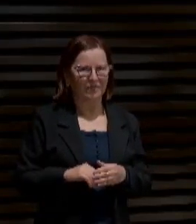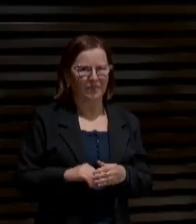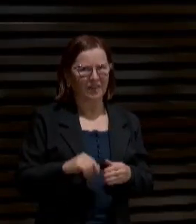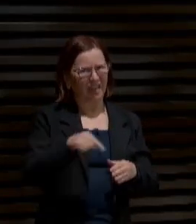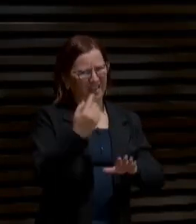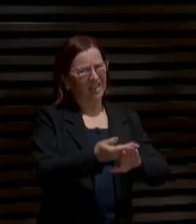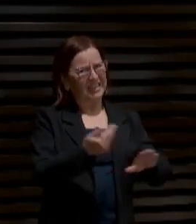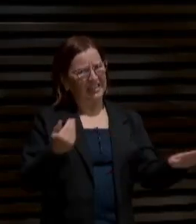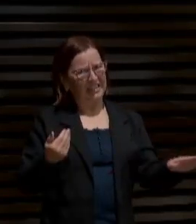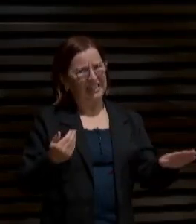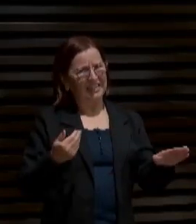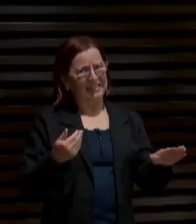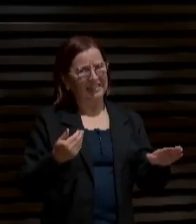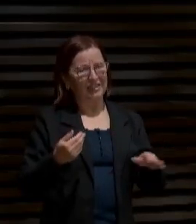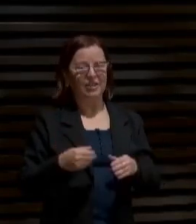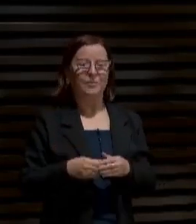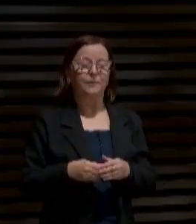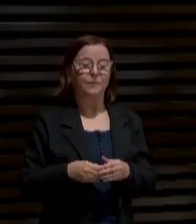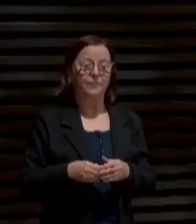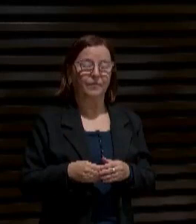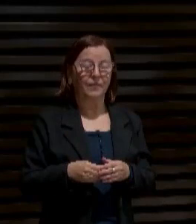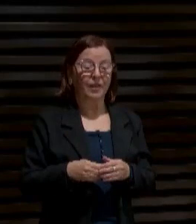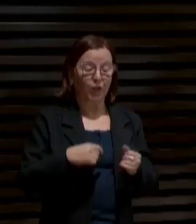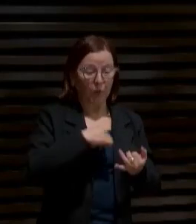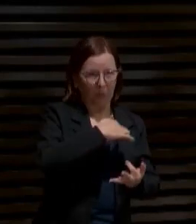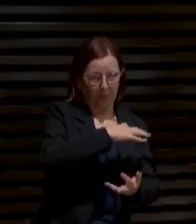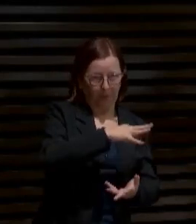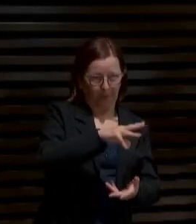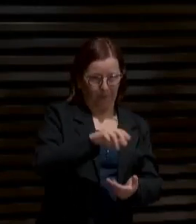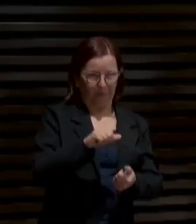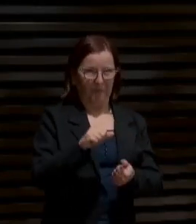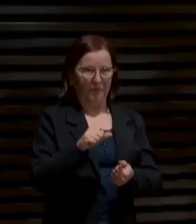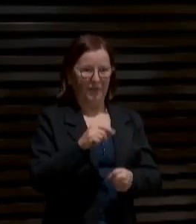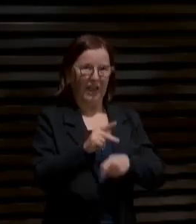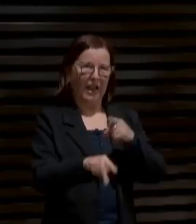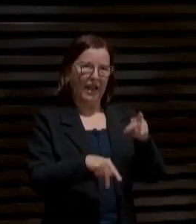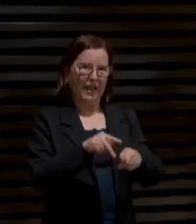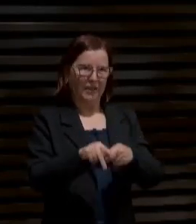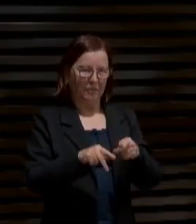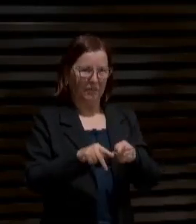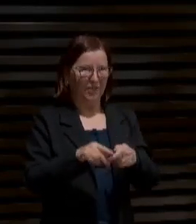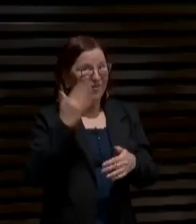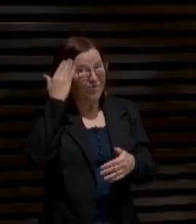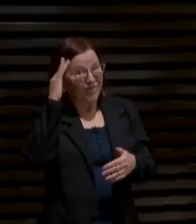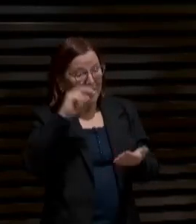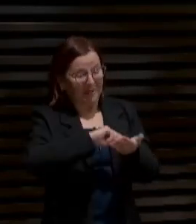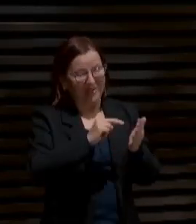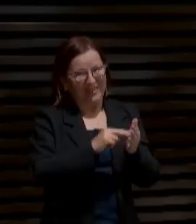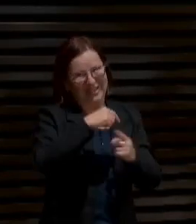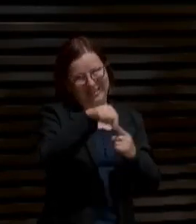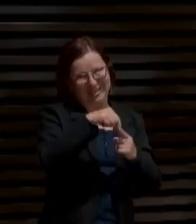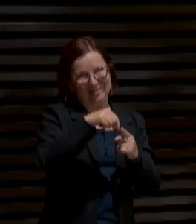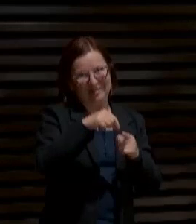disso o mundo lá fora vamos esquecer porque a noção de santidade que eles têm é totalmente distorcida agora nós